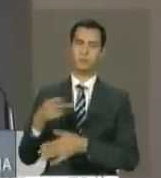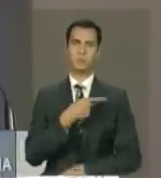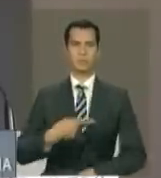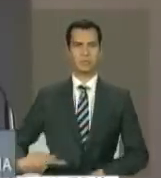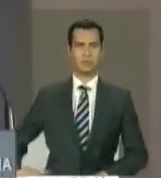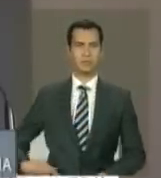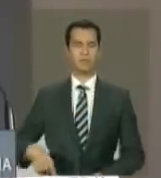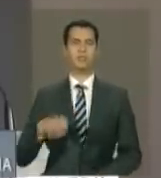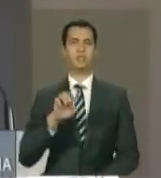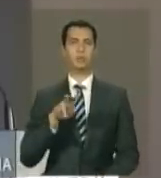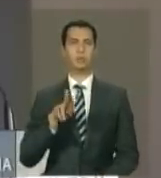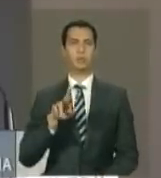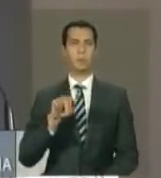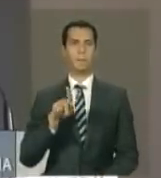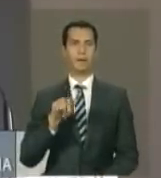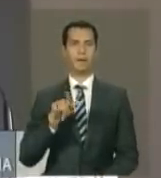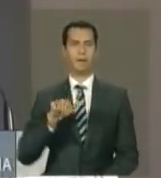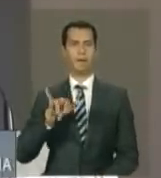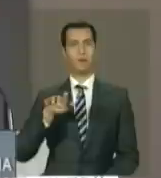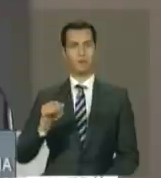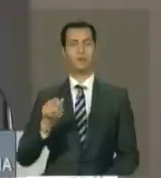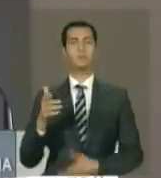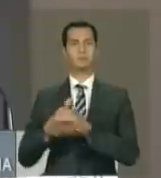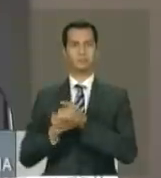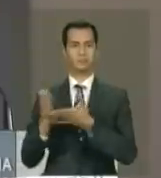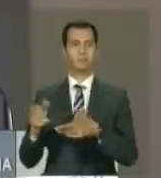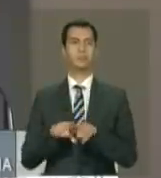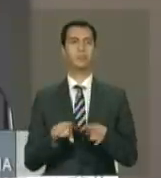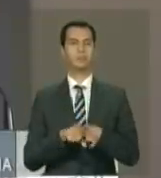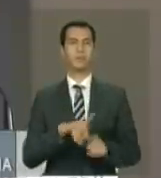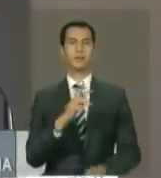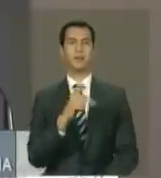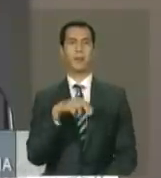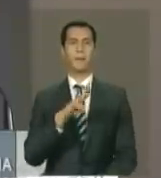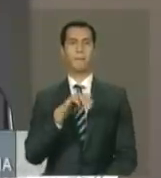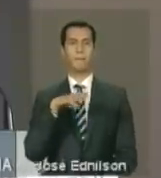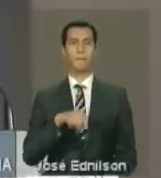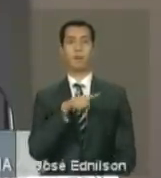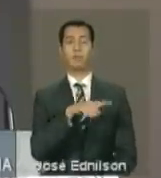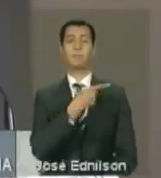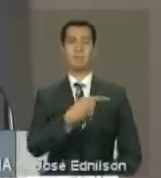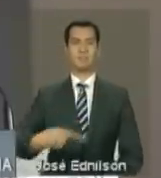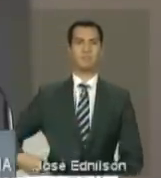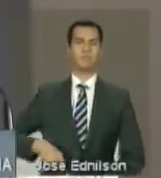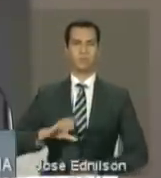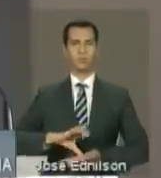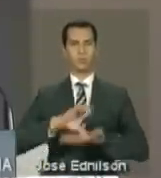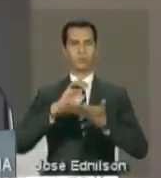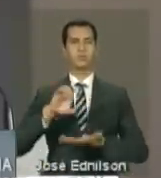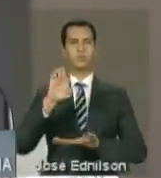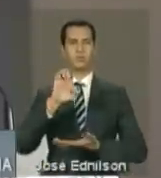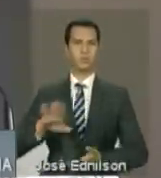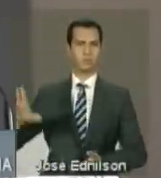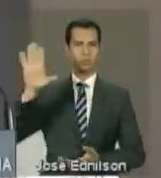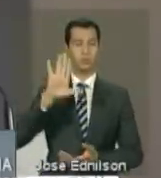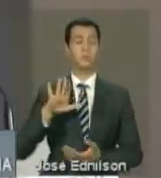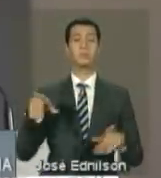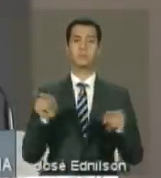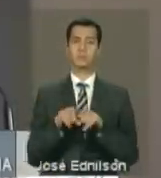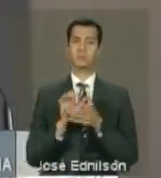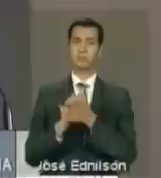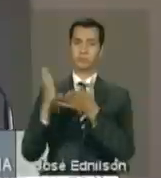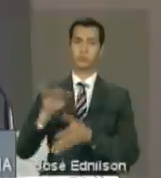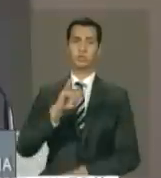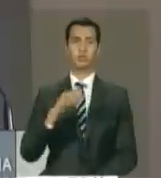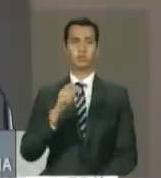da Europalha, Senhor Herman Van Rompuy, Presidente do Conselho Europeu, Senhor José